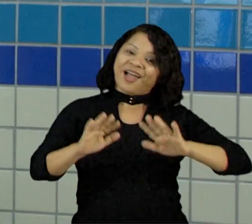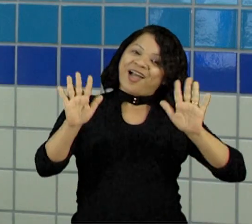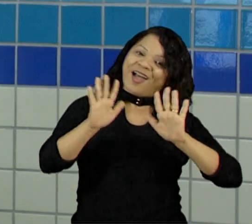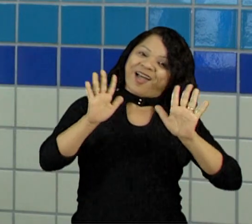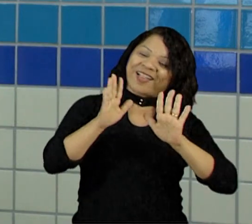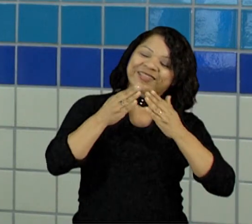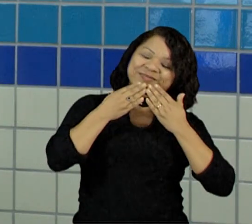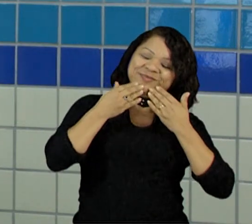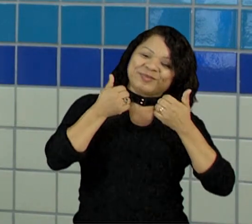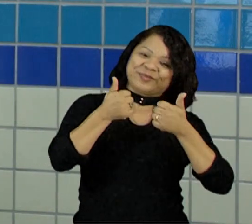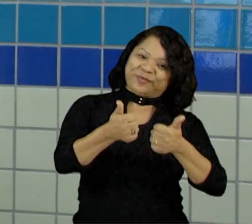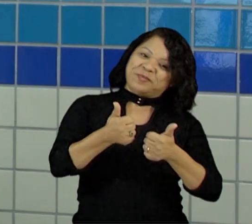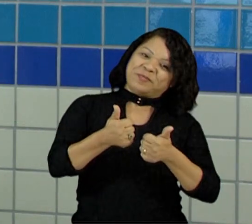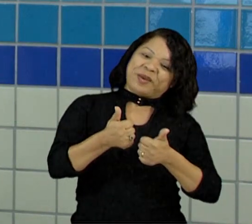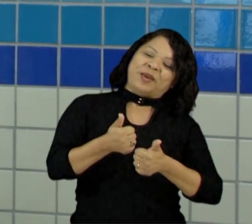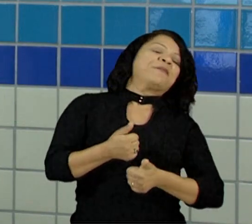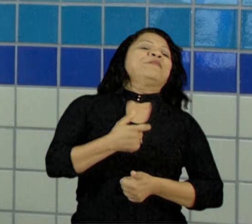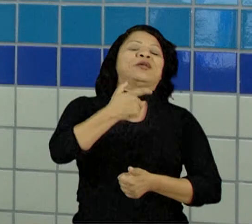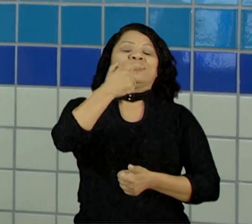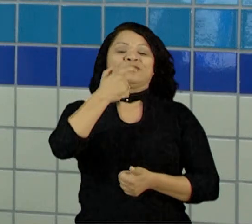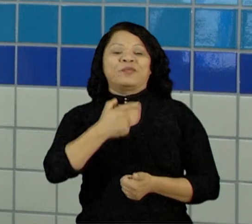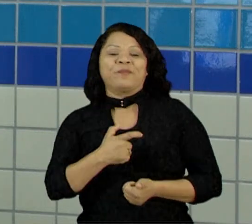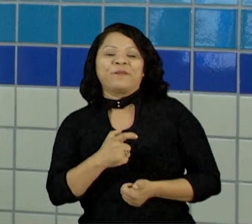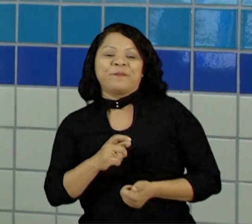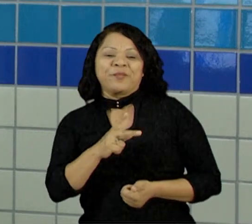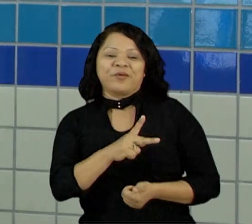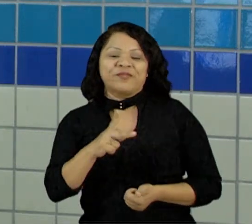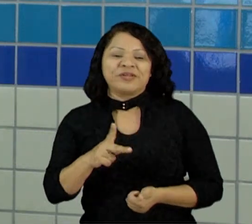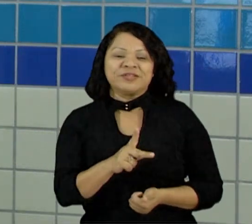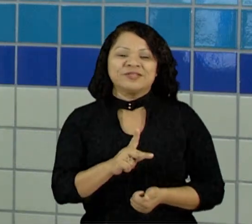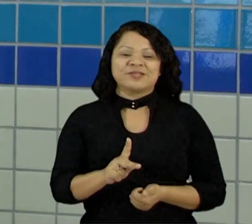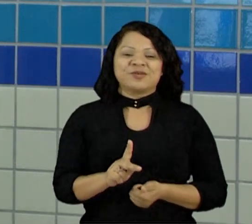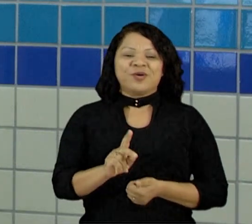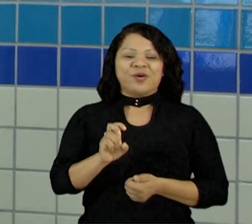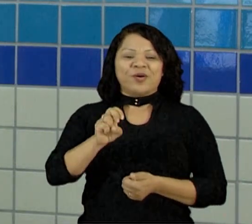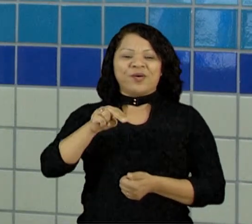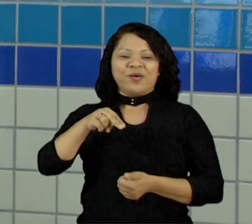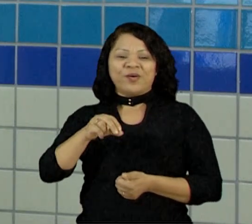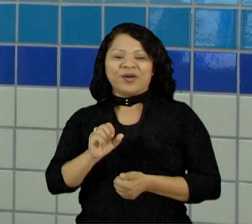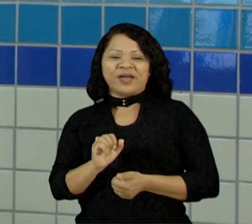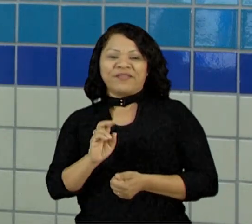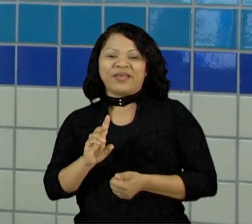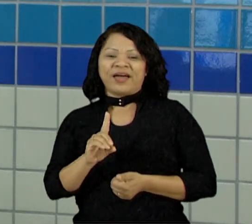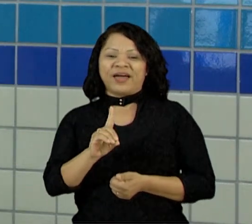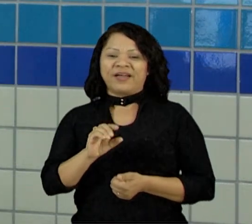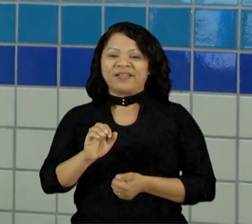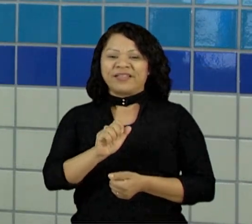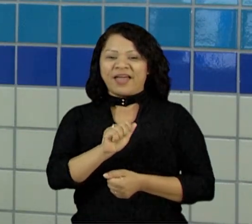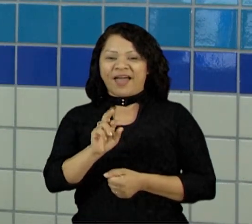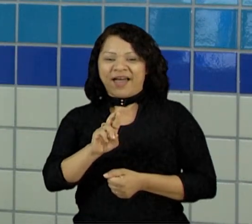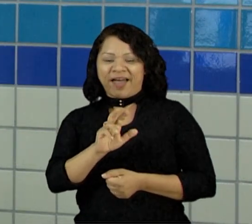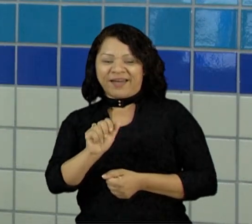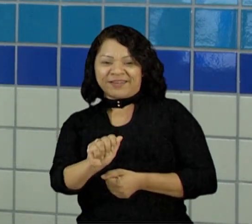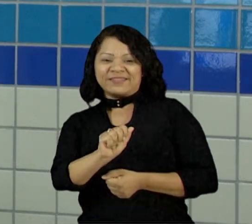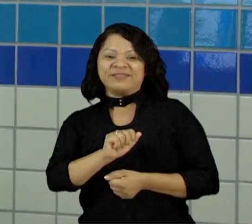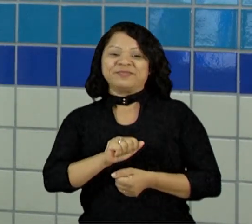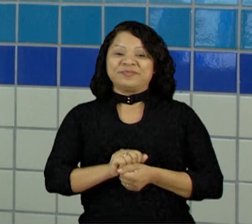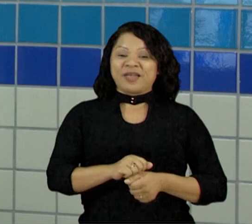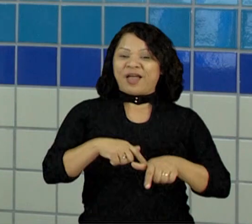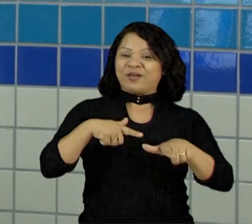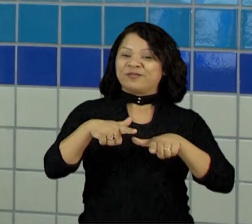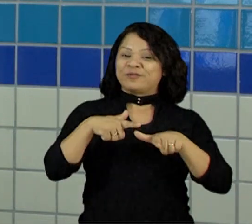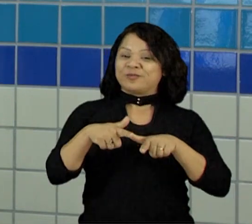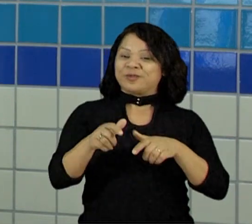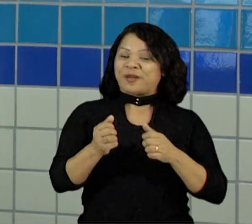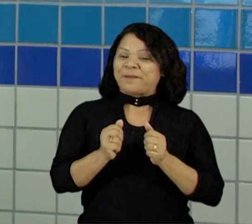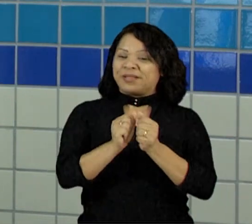Olá, tudo bem? Eu sou a professora Nandeara, vou estar junto com vocês durante esse período, trabalhando com o componente